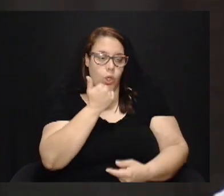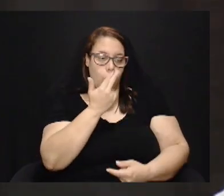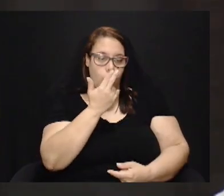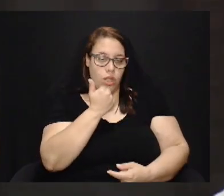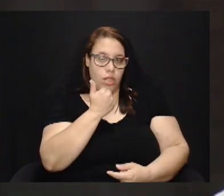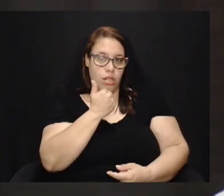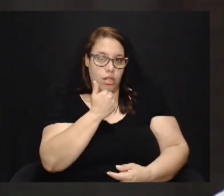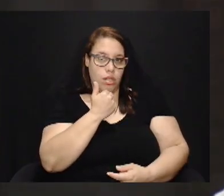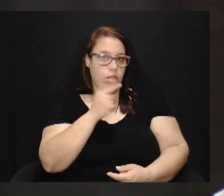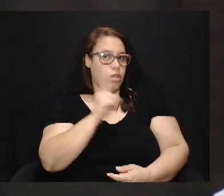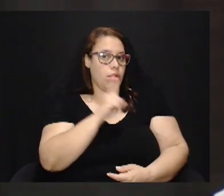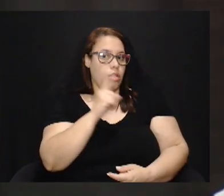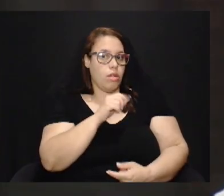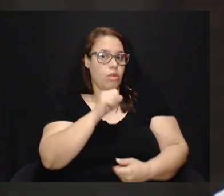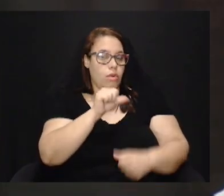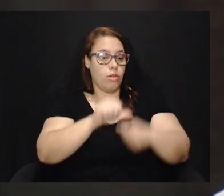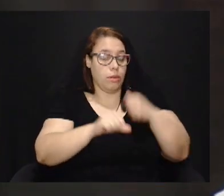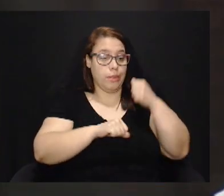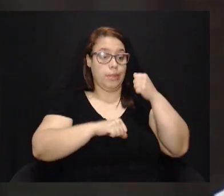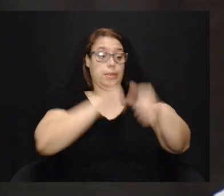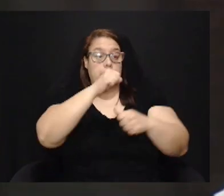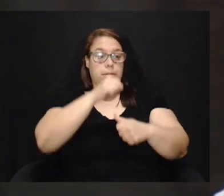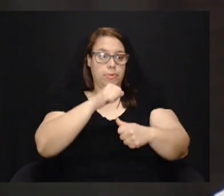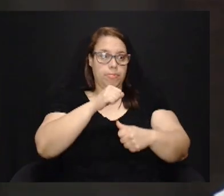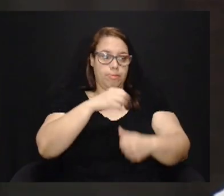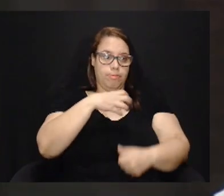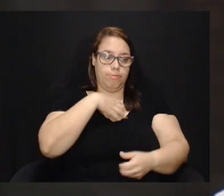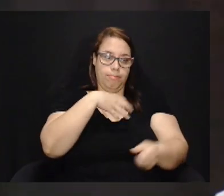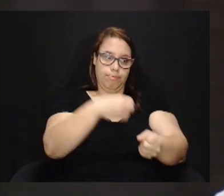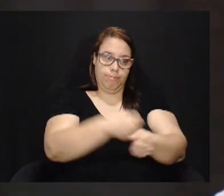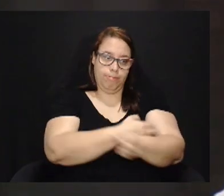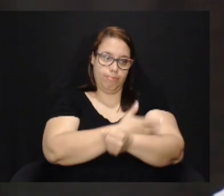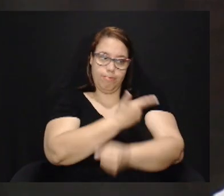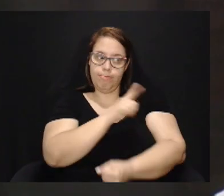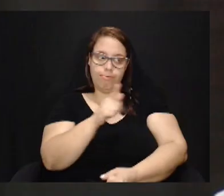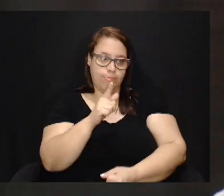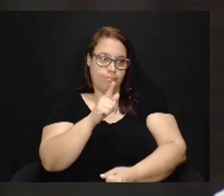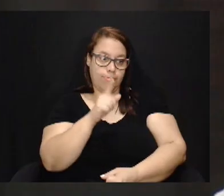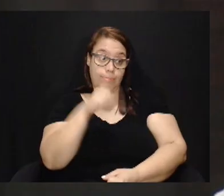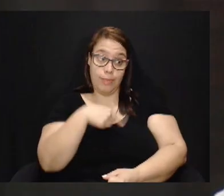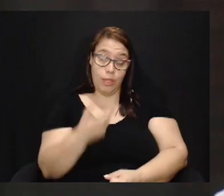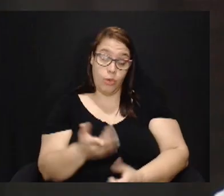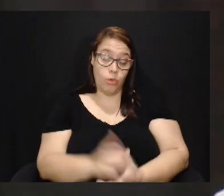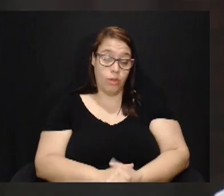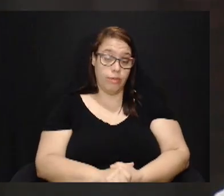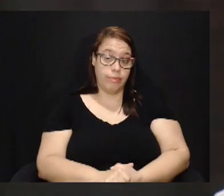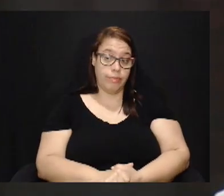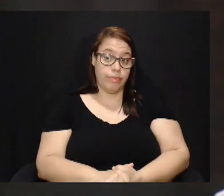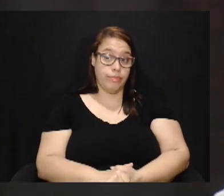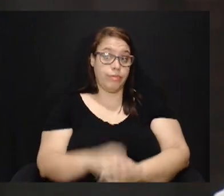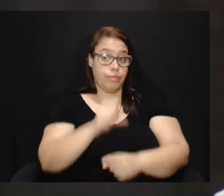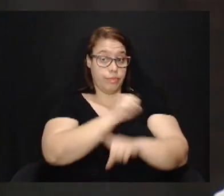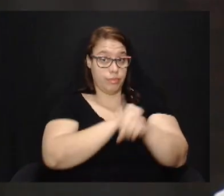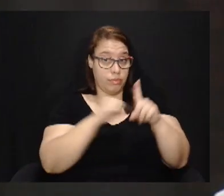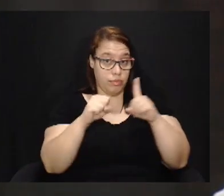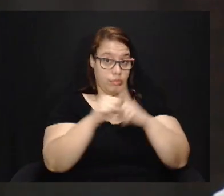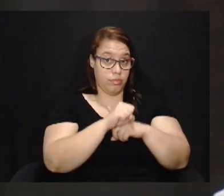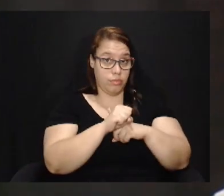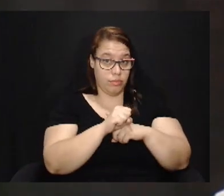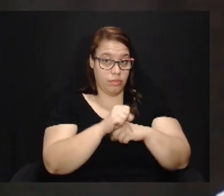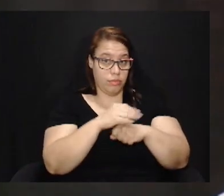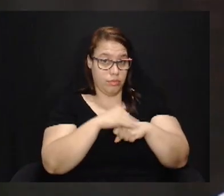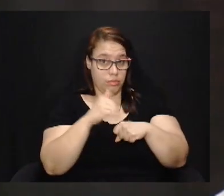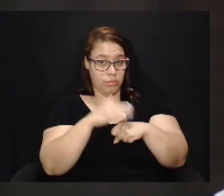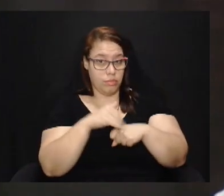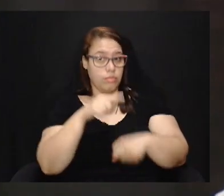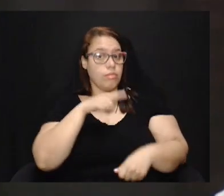para suprir outras questões emocionais que não essa. Né? A questão social vem, uma recompensa às vezes a gente vai